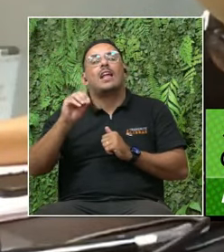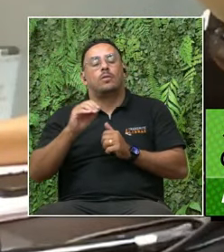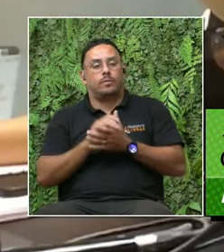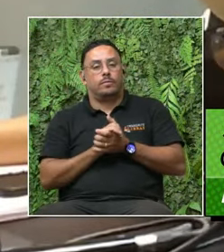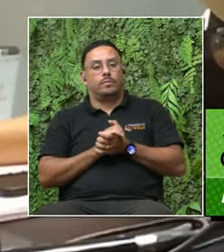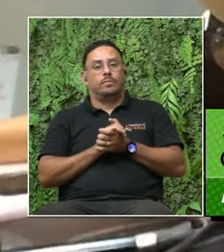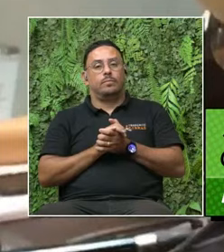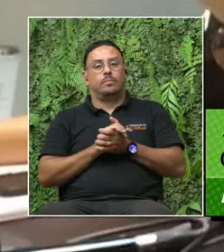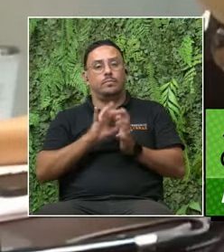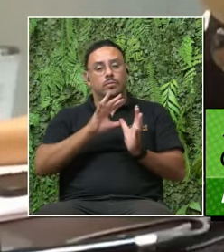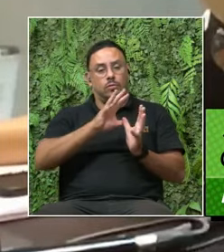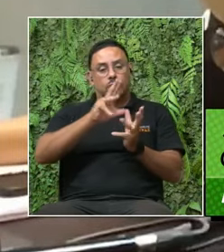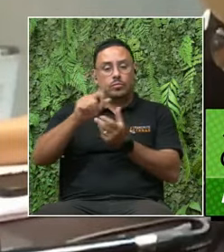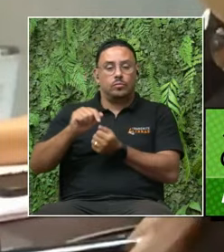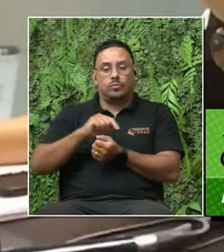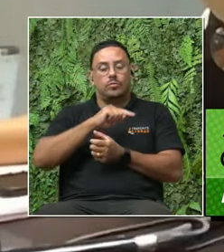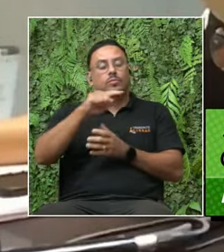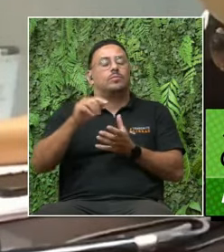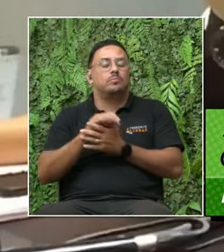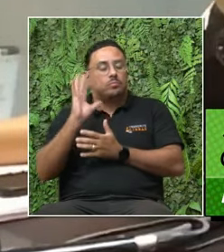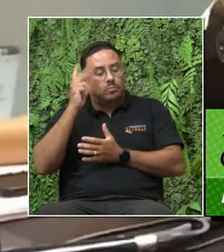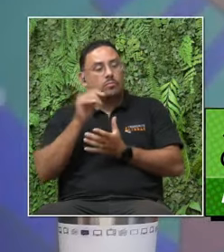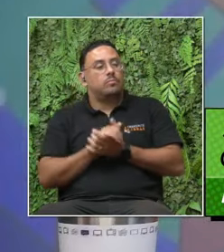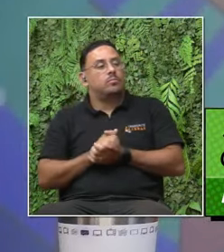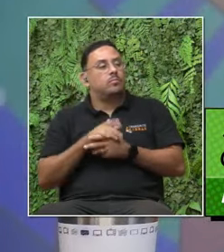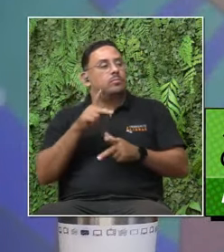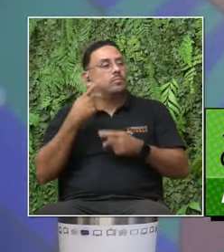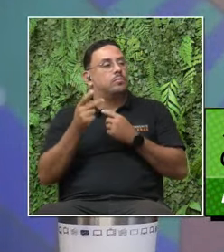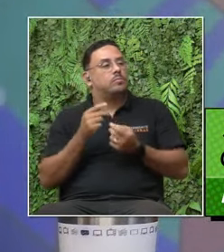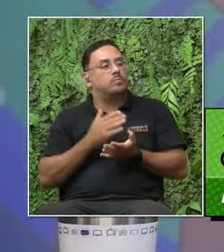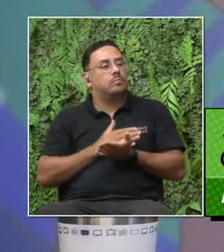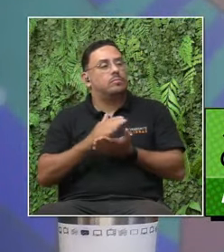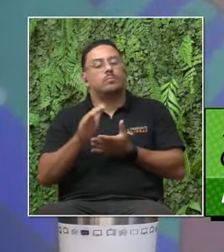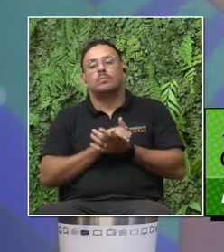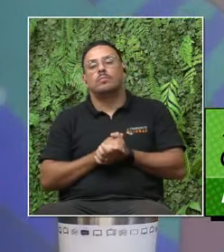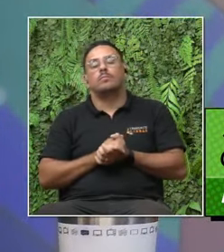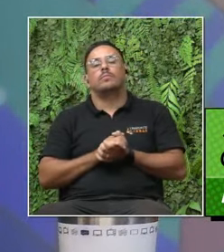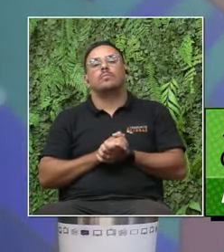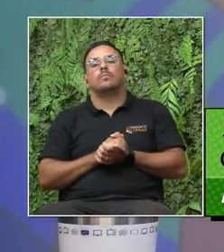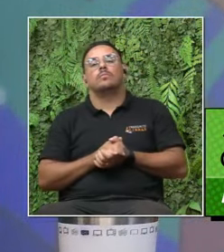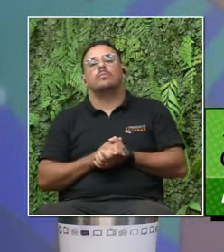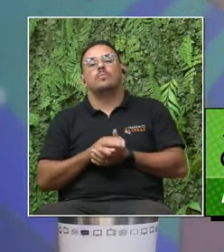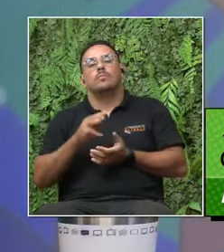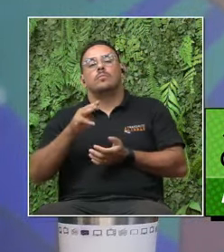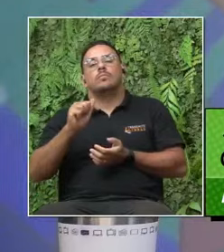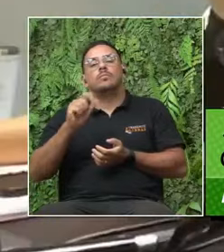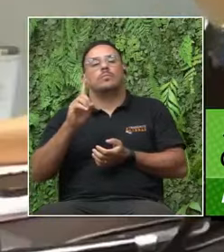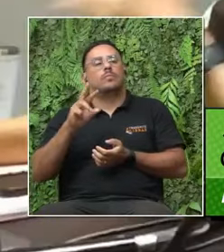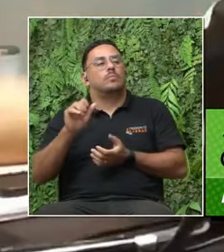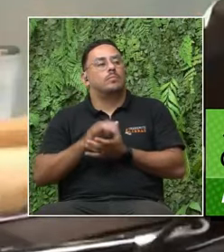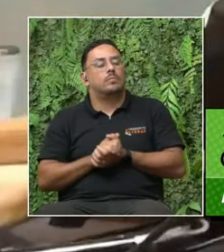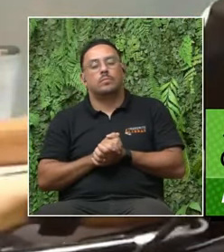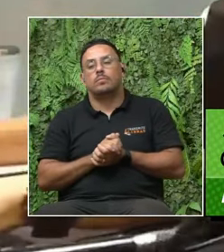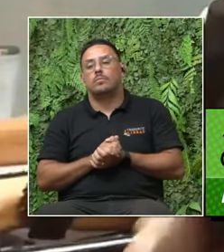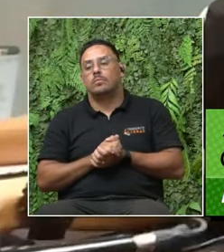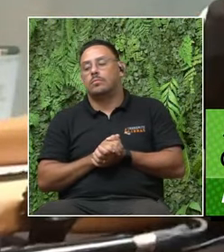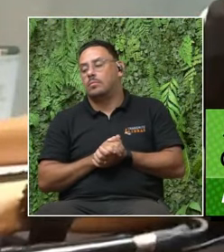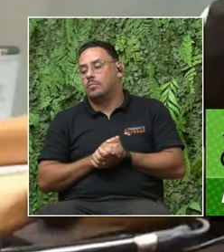você não acho que pro mundo atleticano hoje hein uá então seguinte vamos vamos na toada fala fala madeira